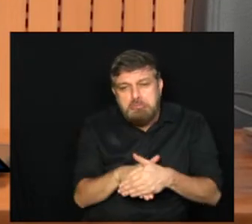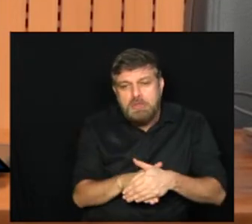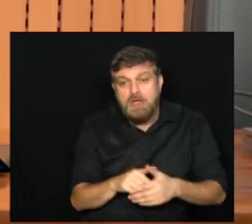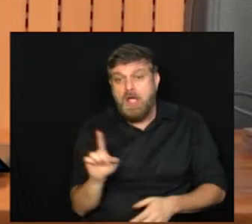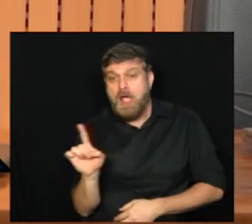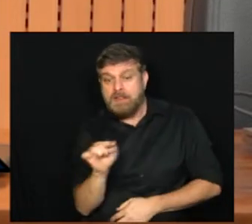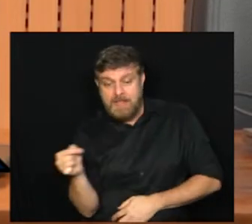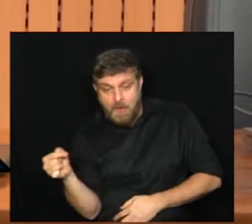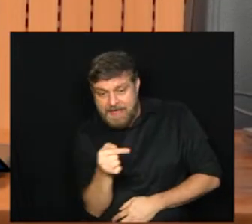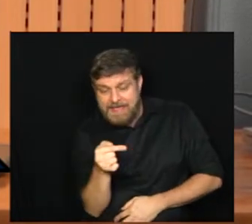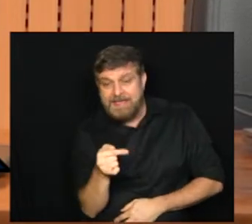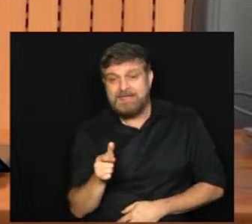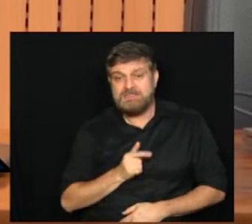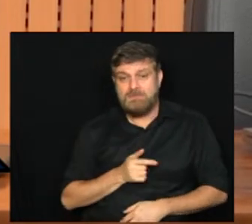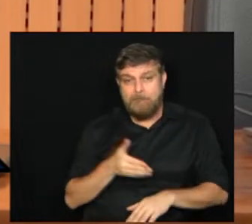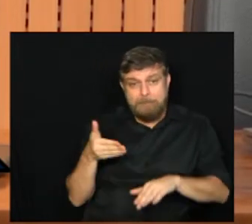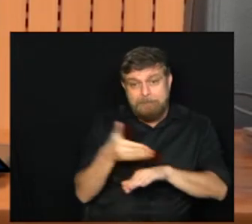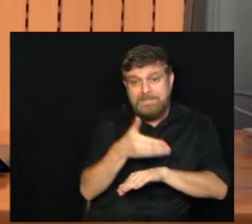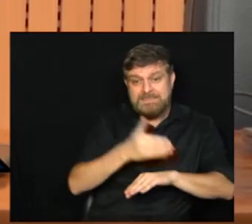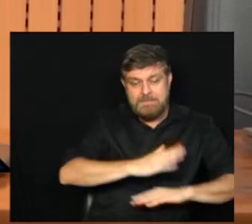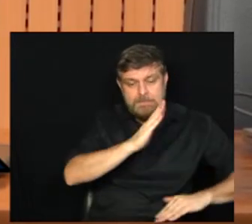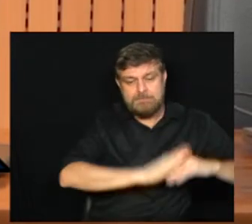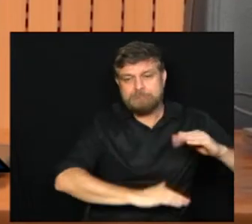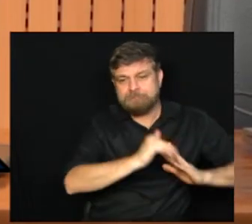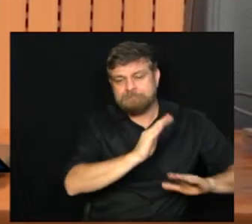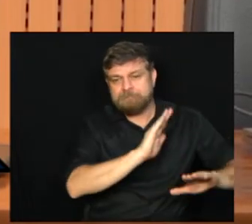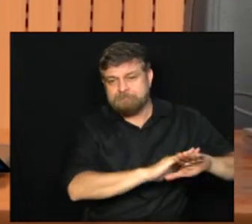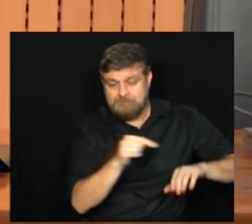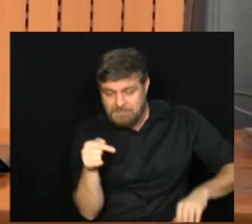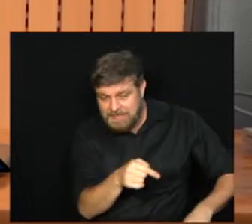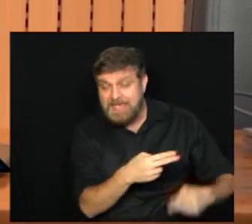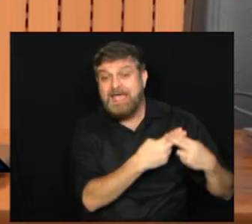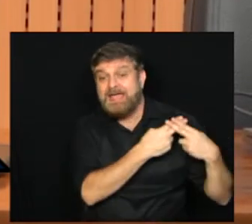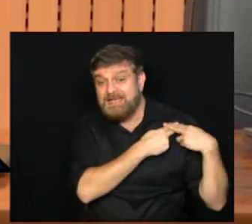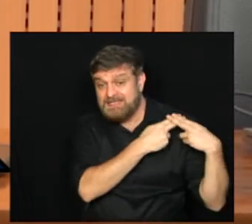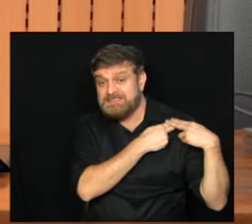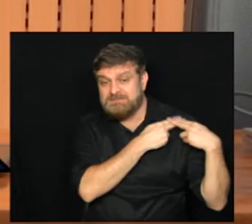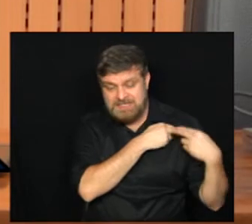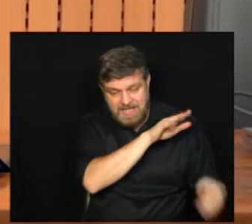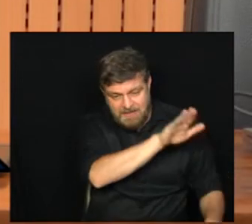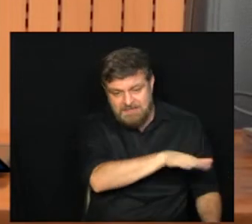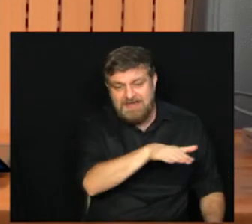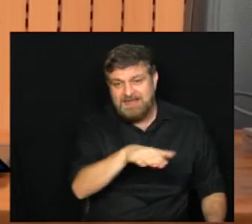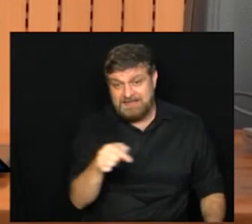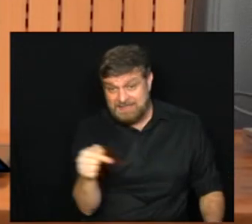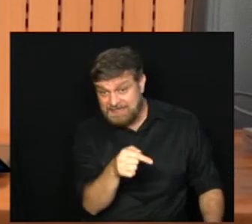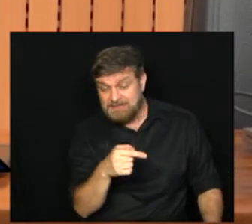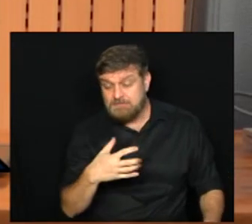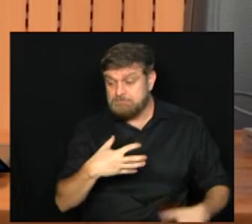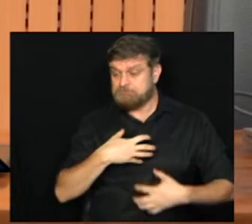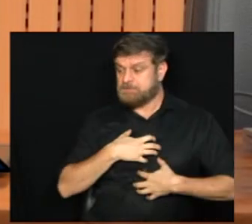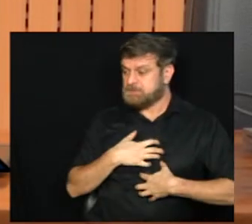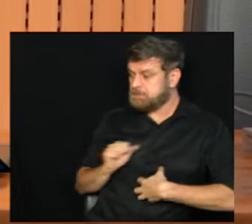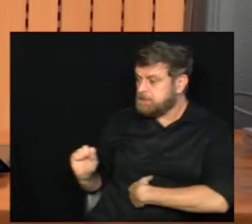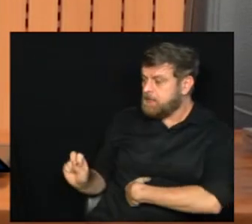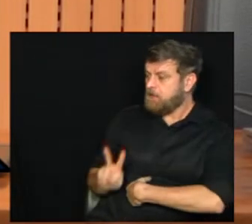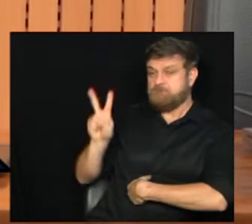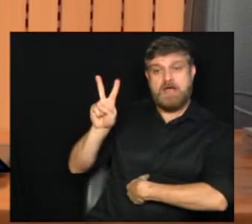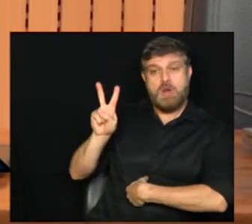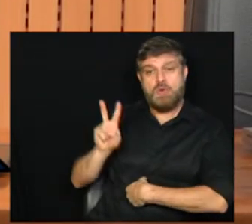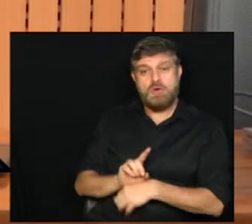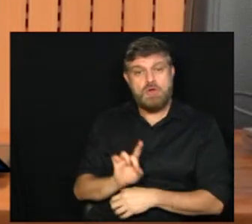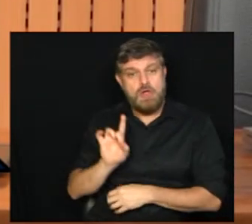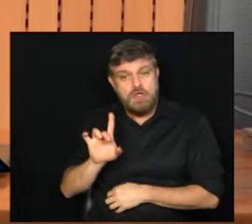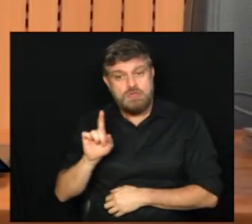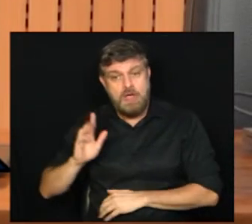um processo como um todo, você se sente corresponsável. Certamente eles vão valorizar não só os equipamentos, mas